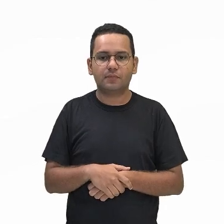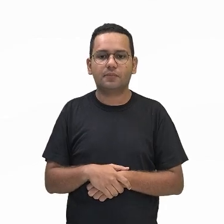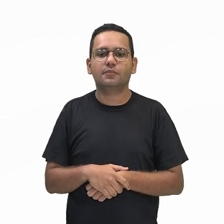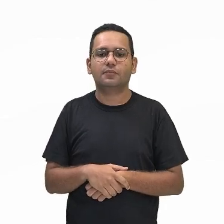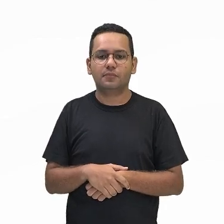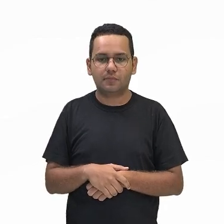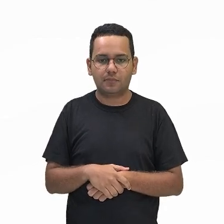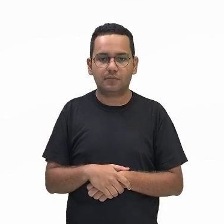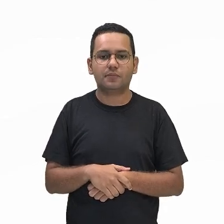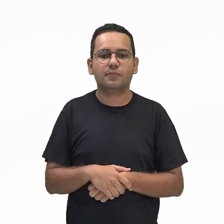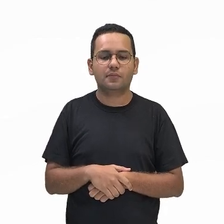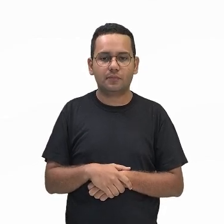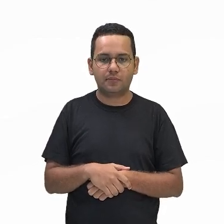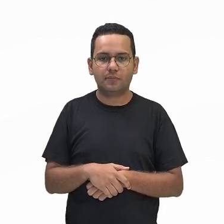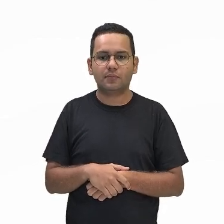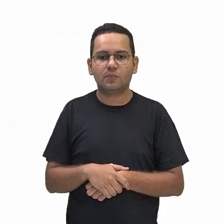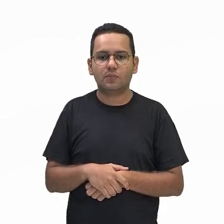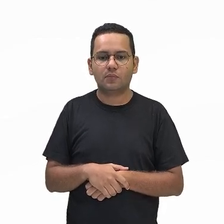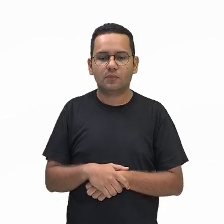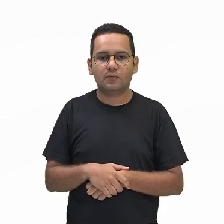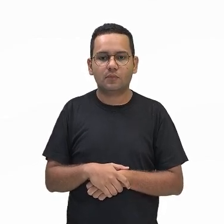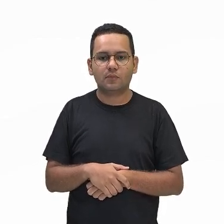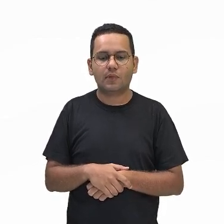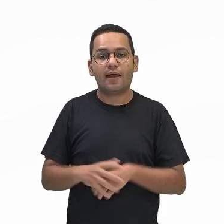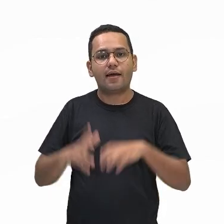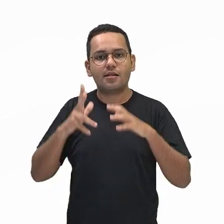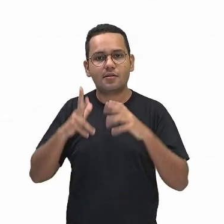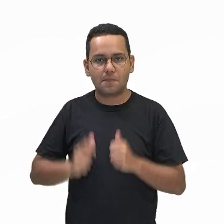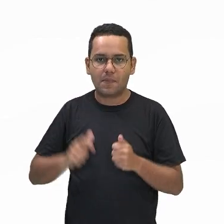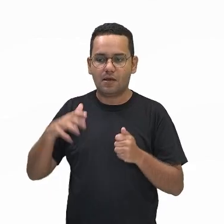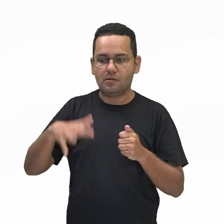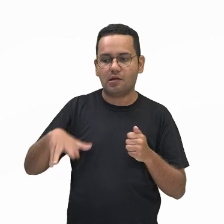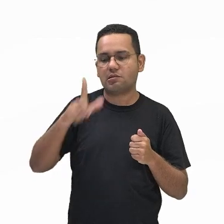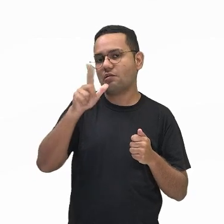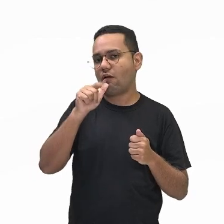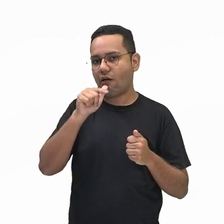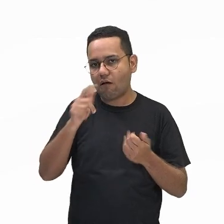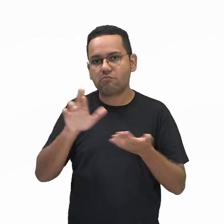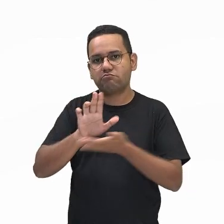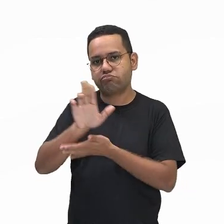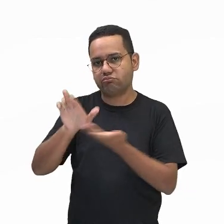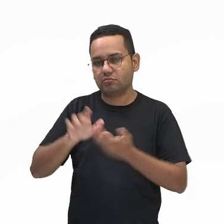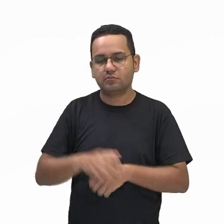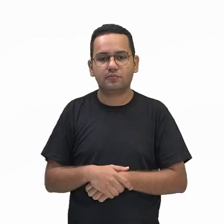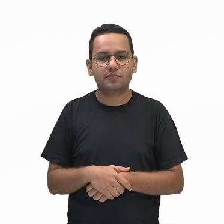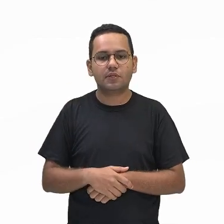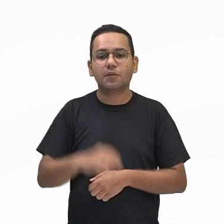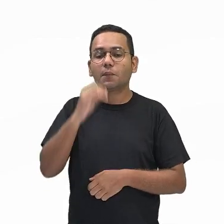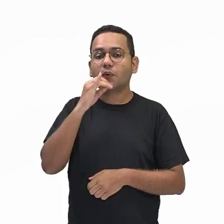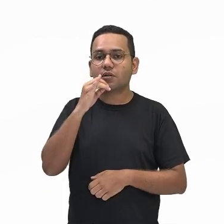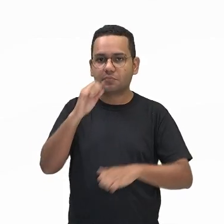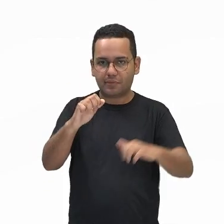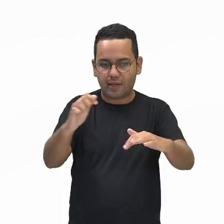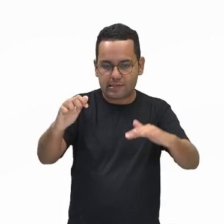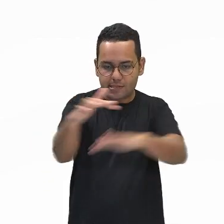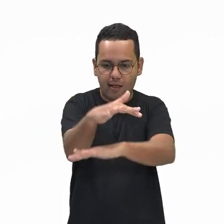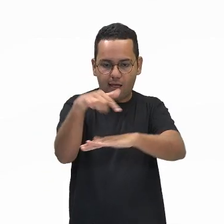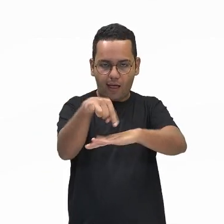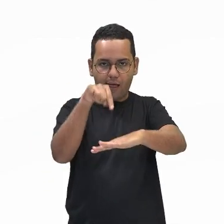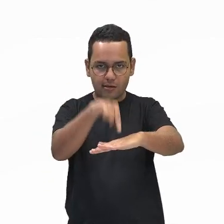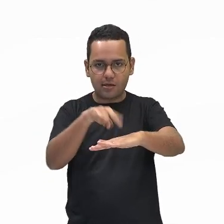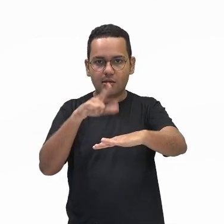para garantir aí que não haja poluição, né, na natureza. Então, aquele esgoto que vem das cidades, né, vai